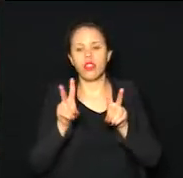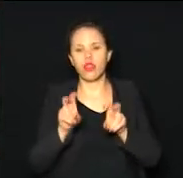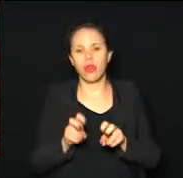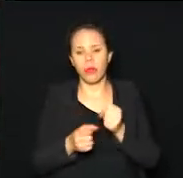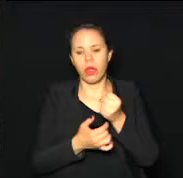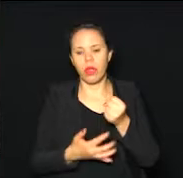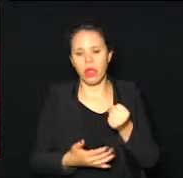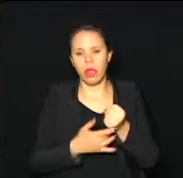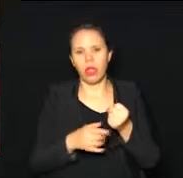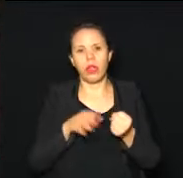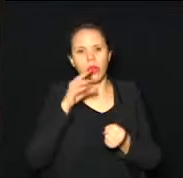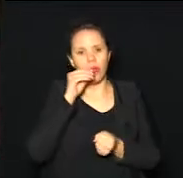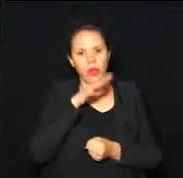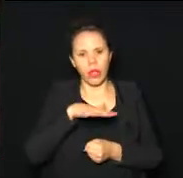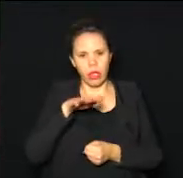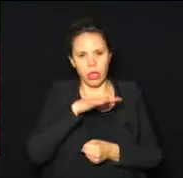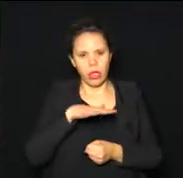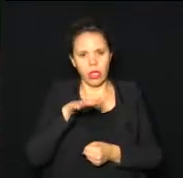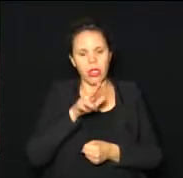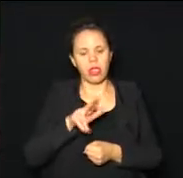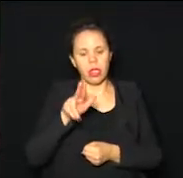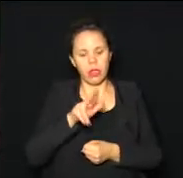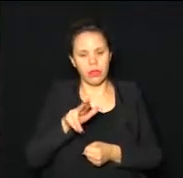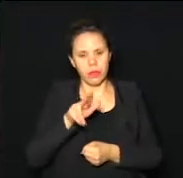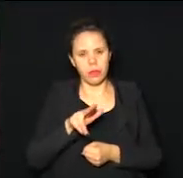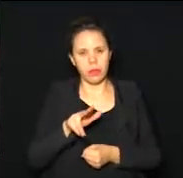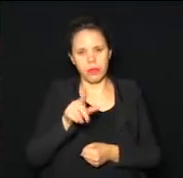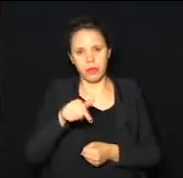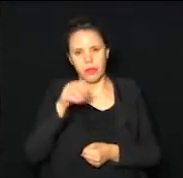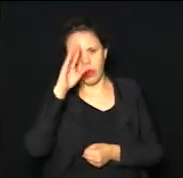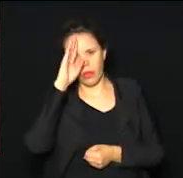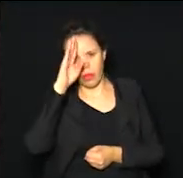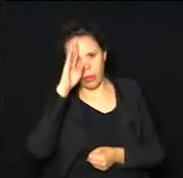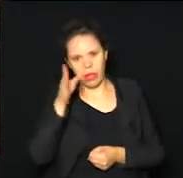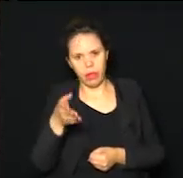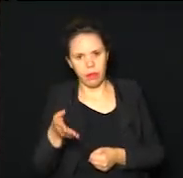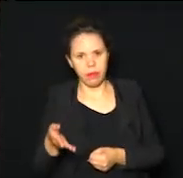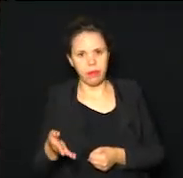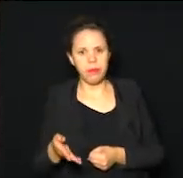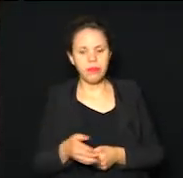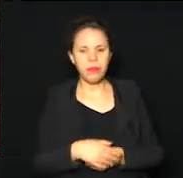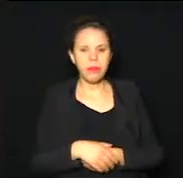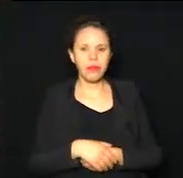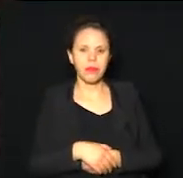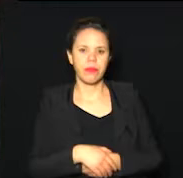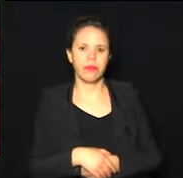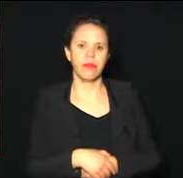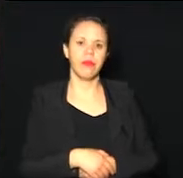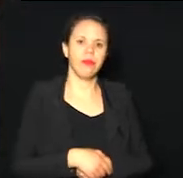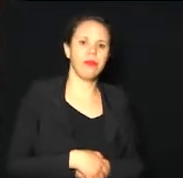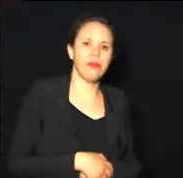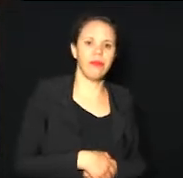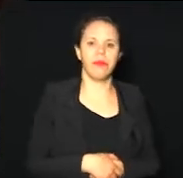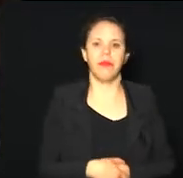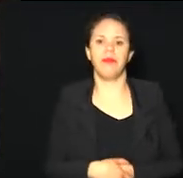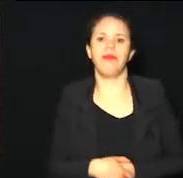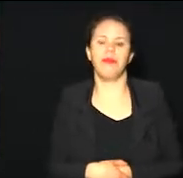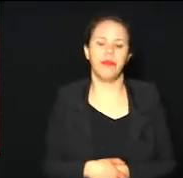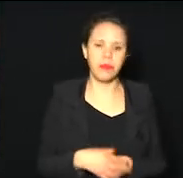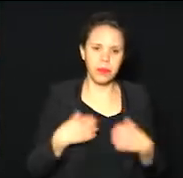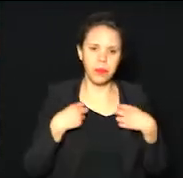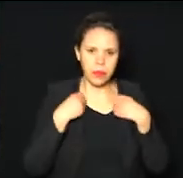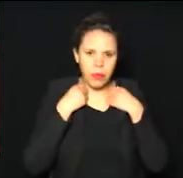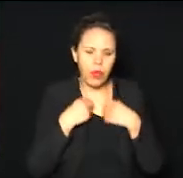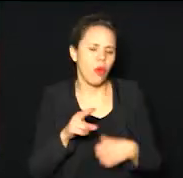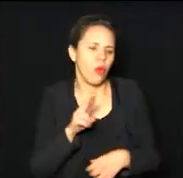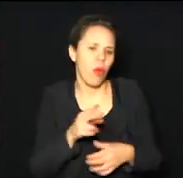para os servidores da universidade, fundamentalmente, né? Ela adquiriu